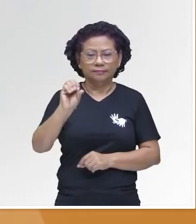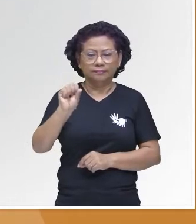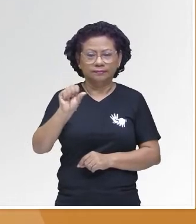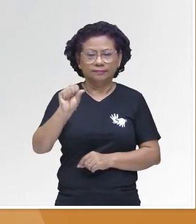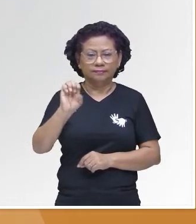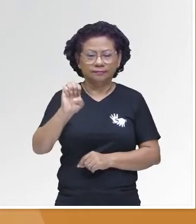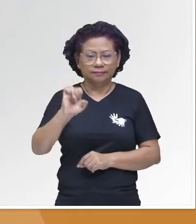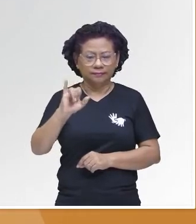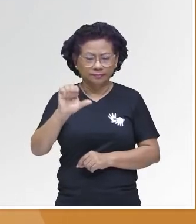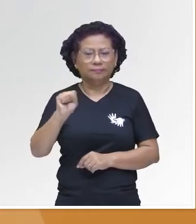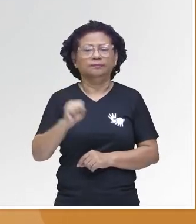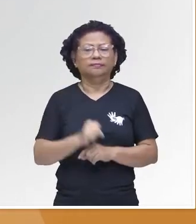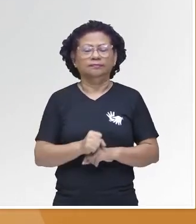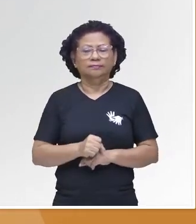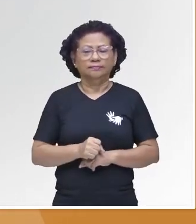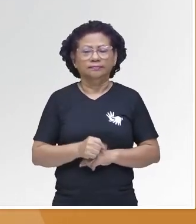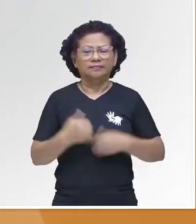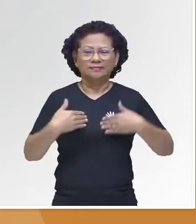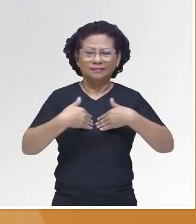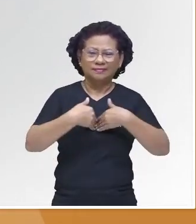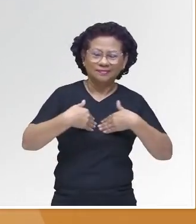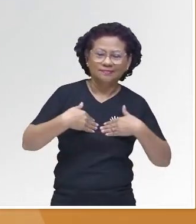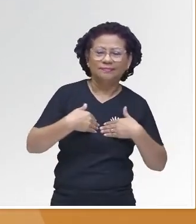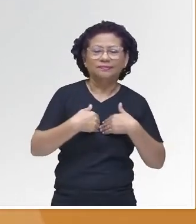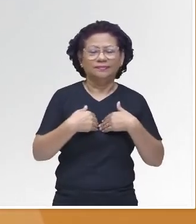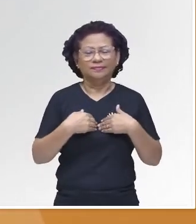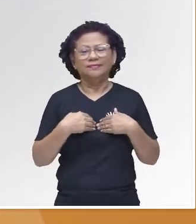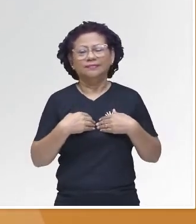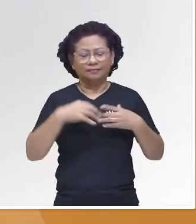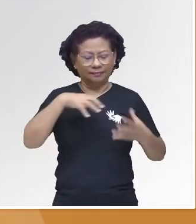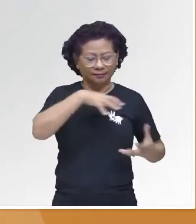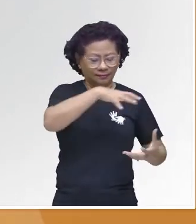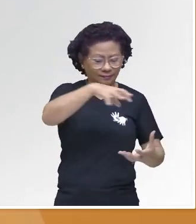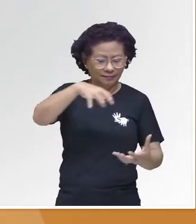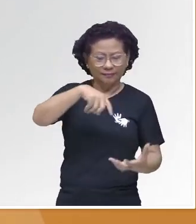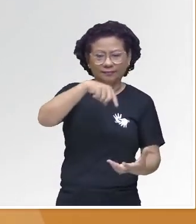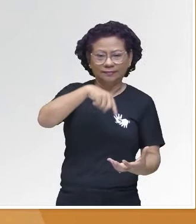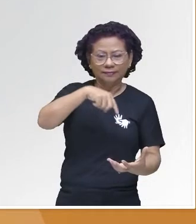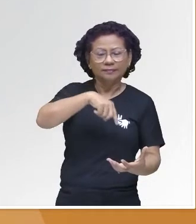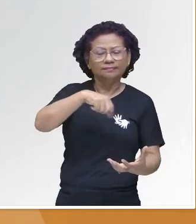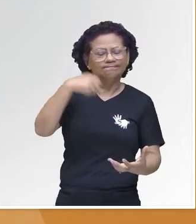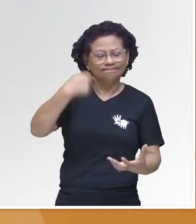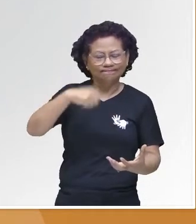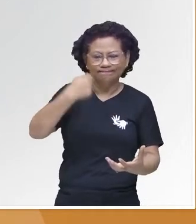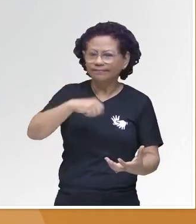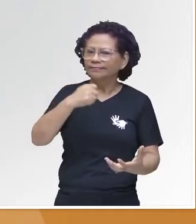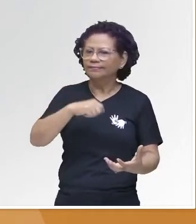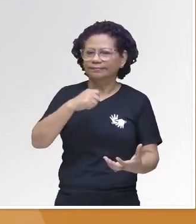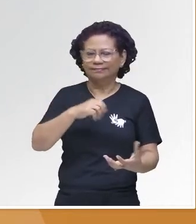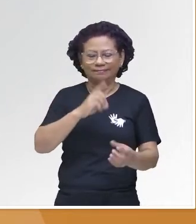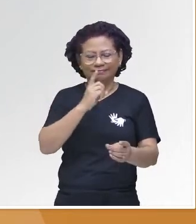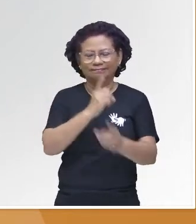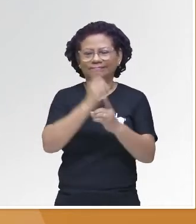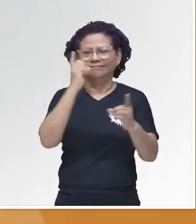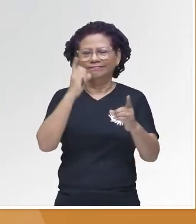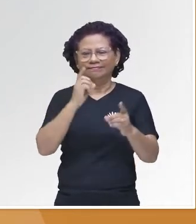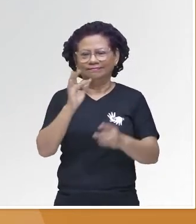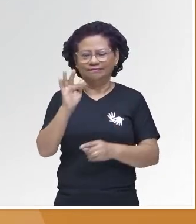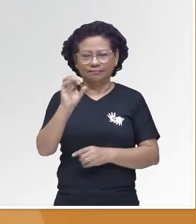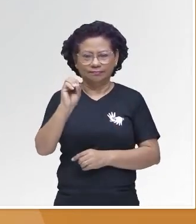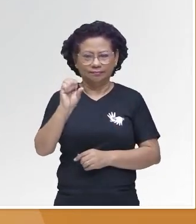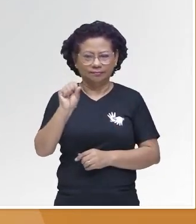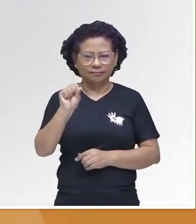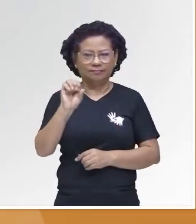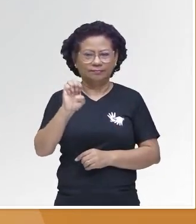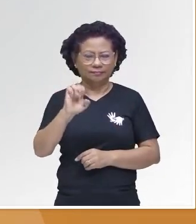essa decomposição demora muito tempo. Tá? Essa extração precisa de toda uma estrutura grande para que consiga